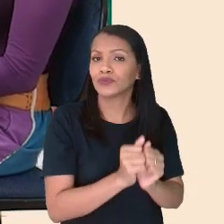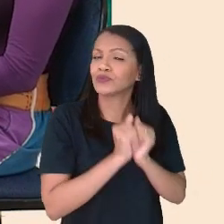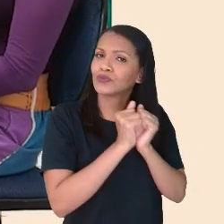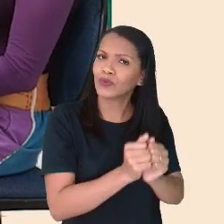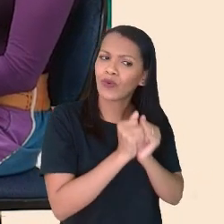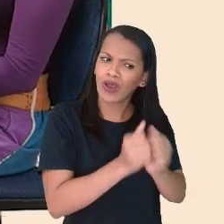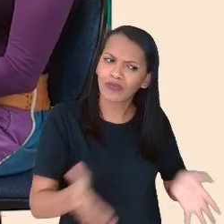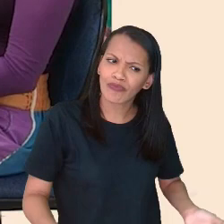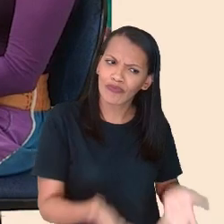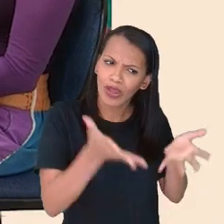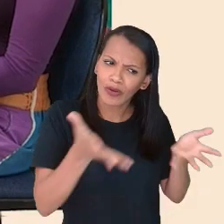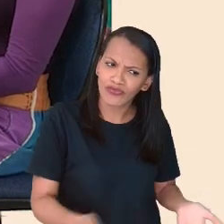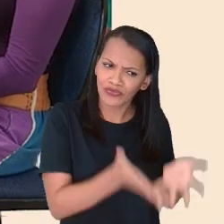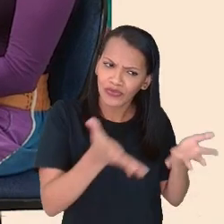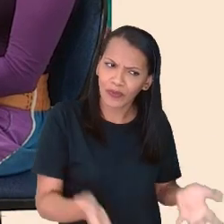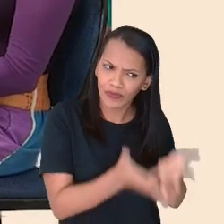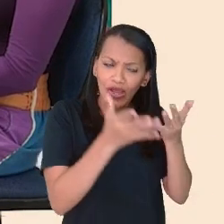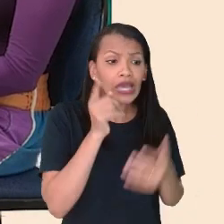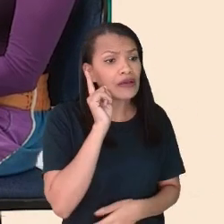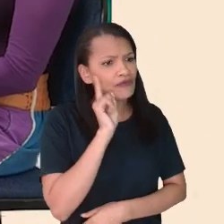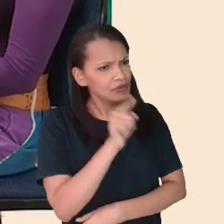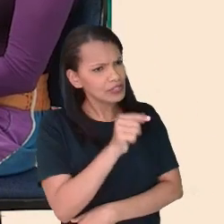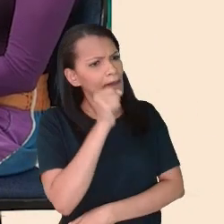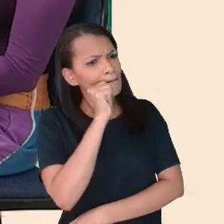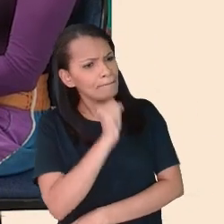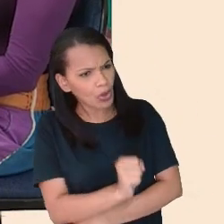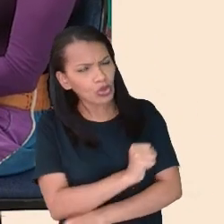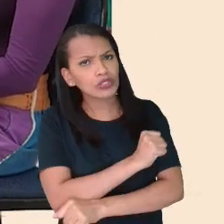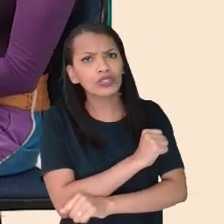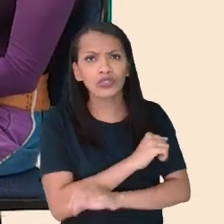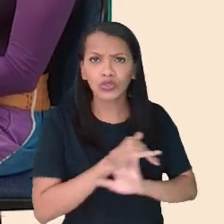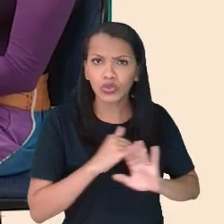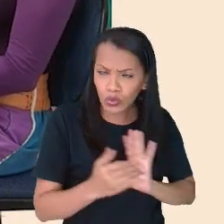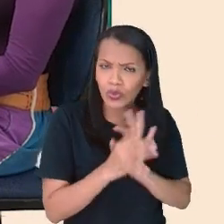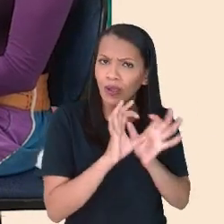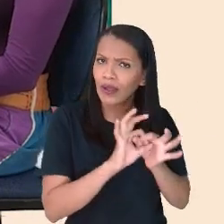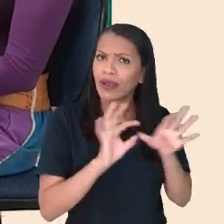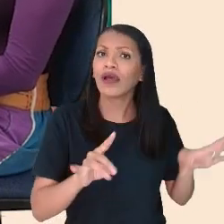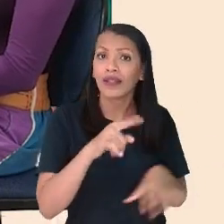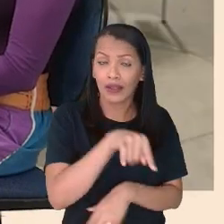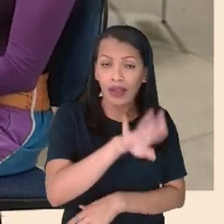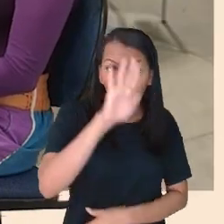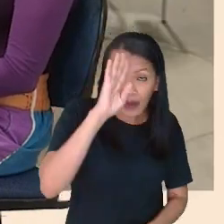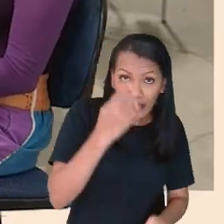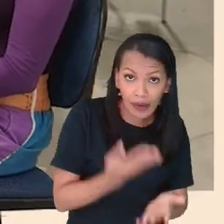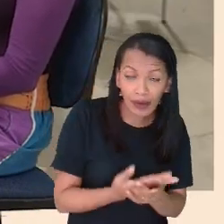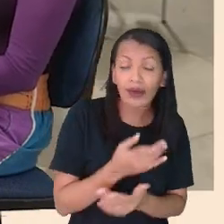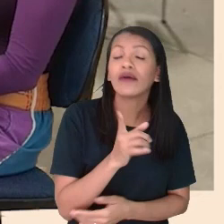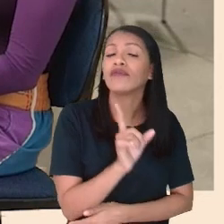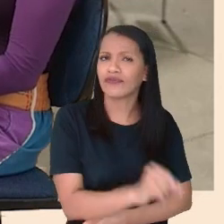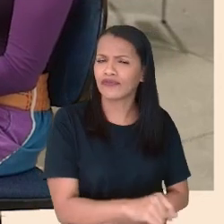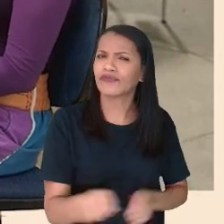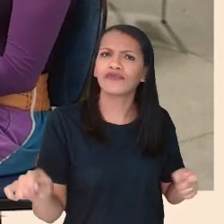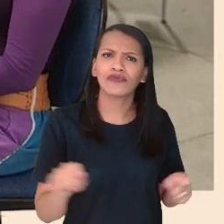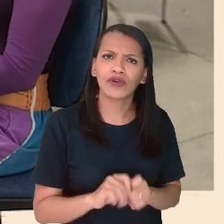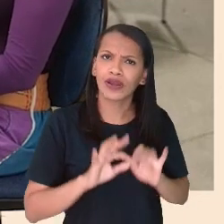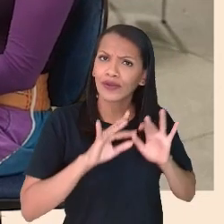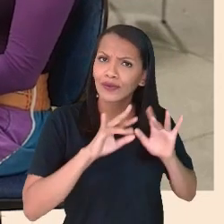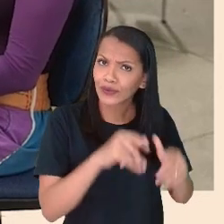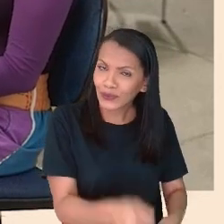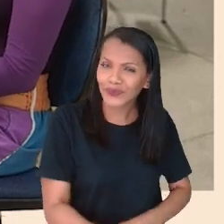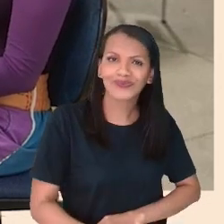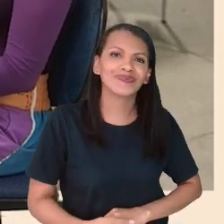sempre dando força e dizendo você pode tudo. E ela não tem isso não, ela vai e pode e faz